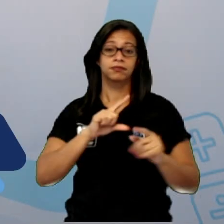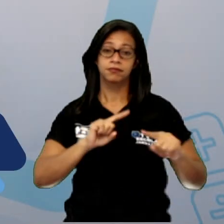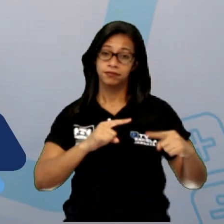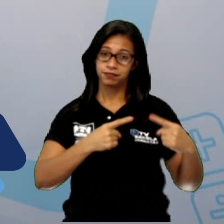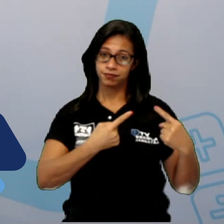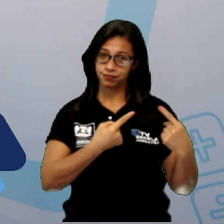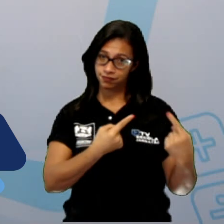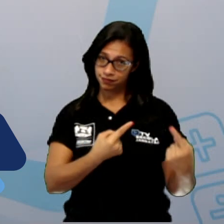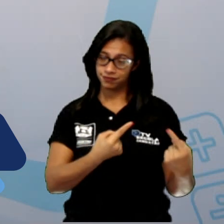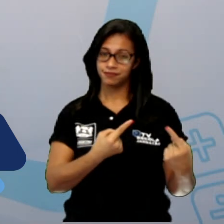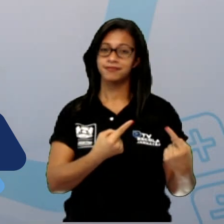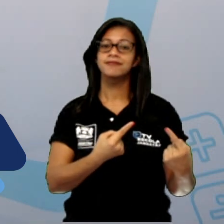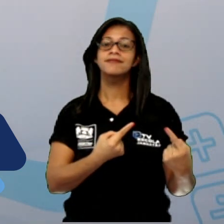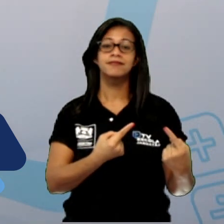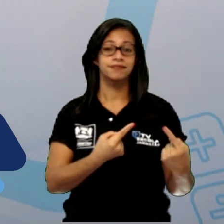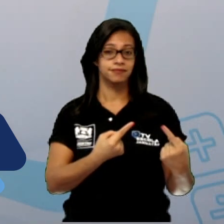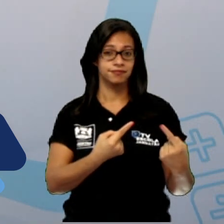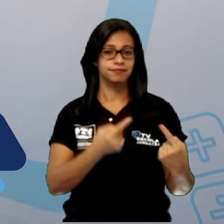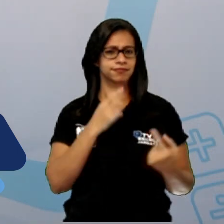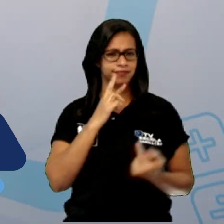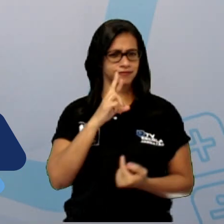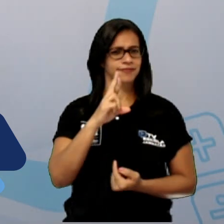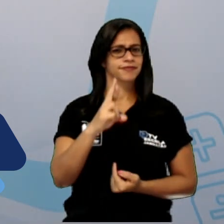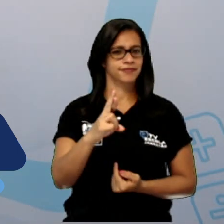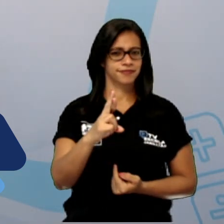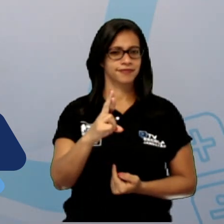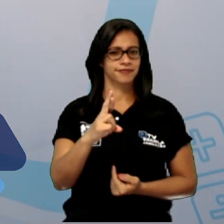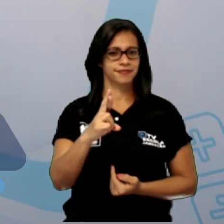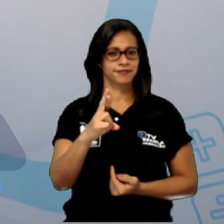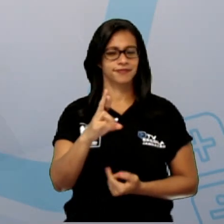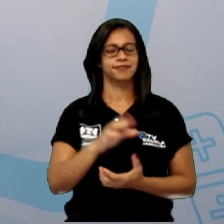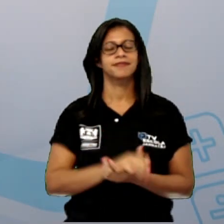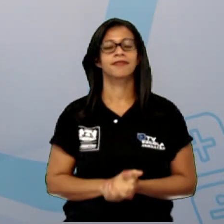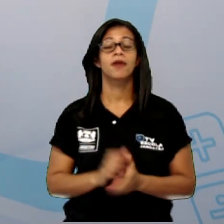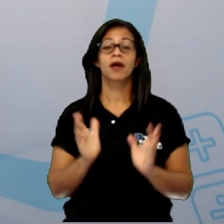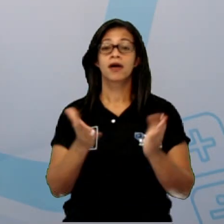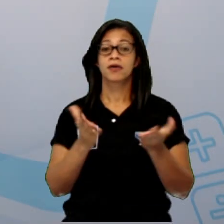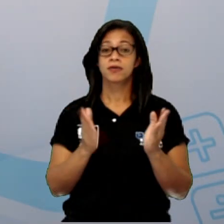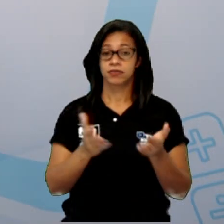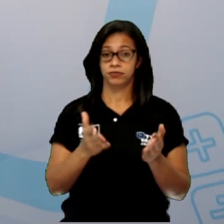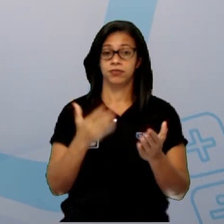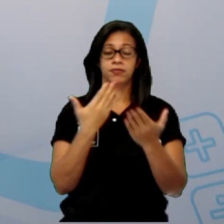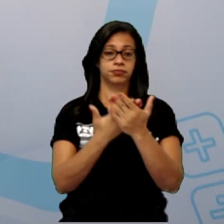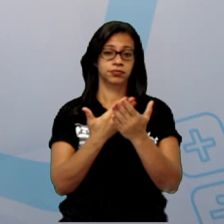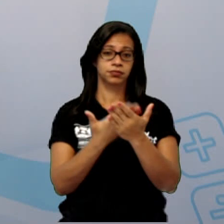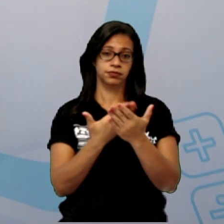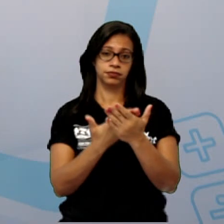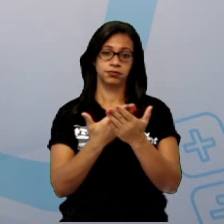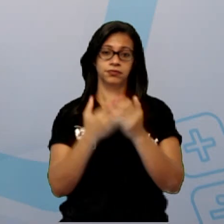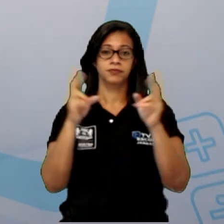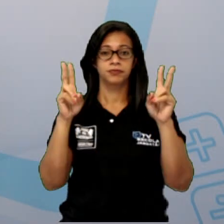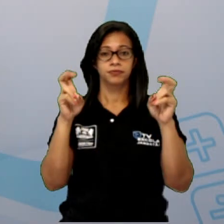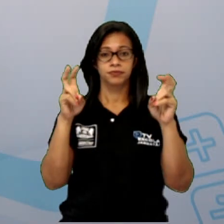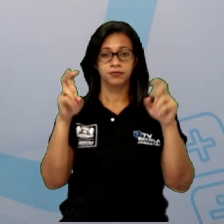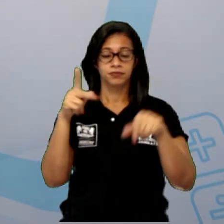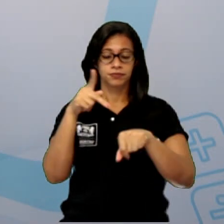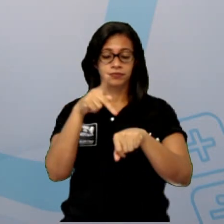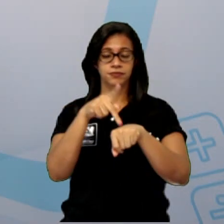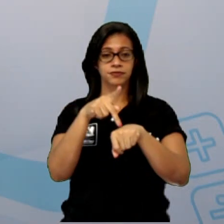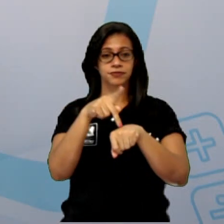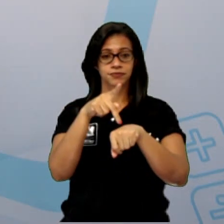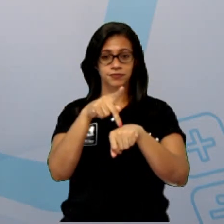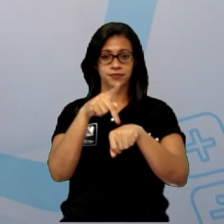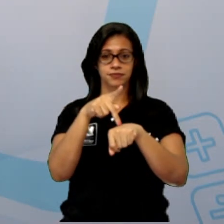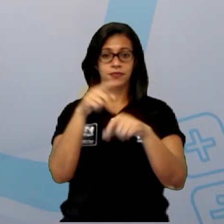espero que vocês tenham feito. O assunto de hoje da nossa aula é sobre as rochas e